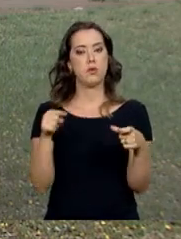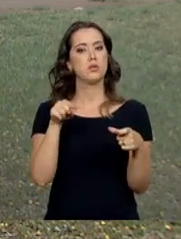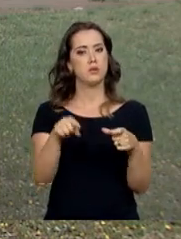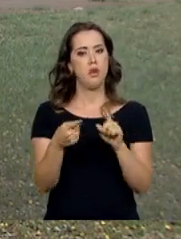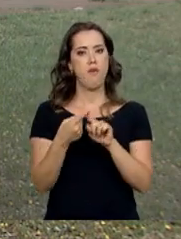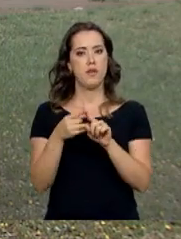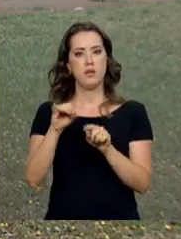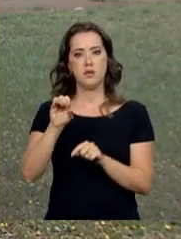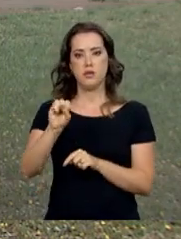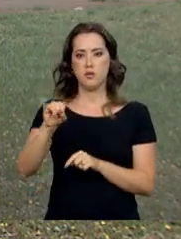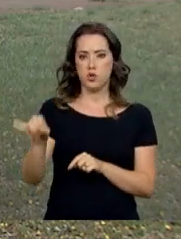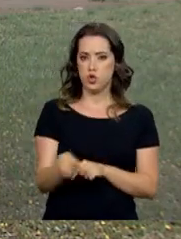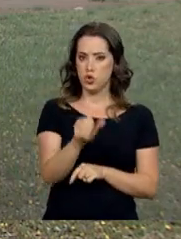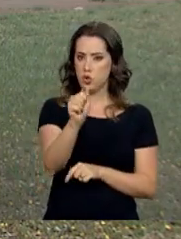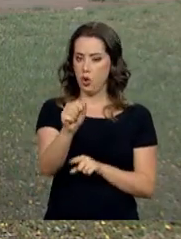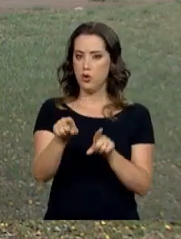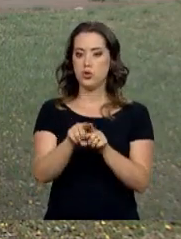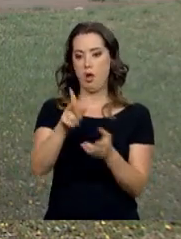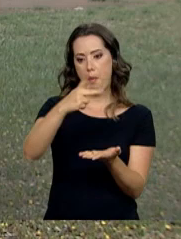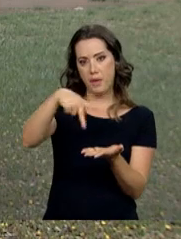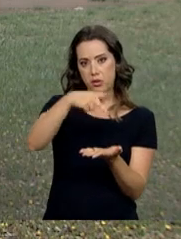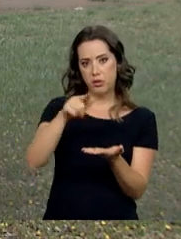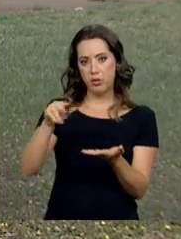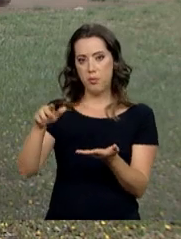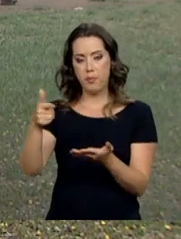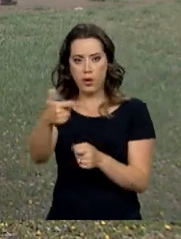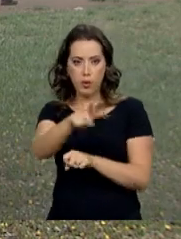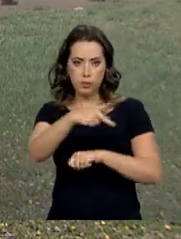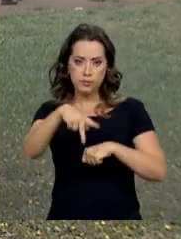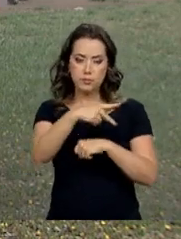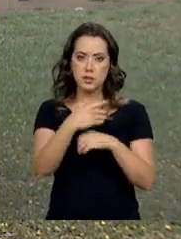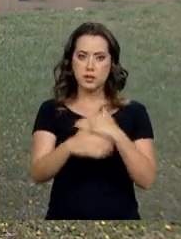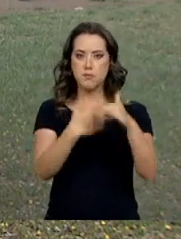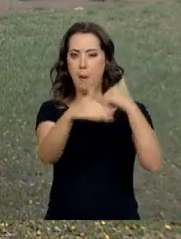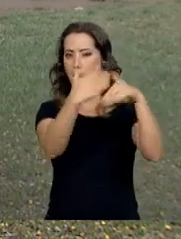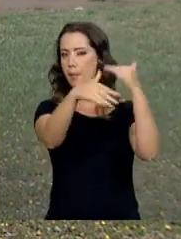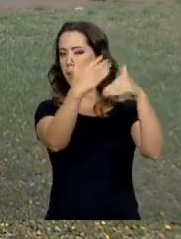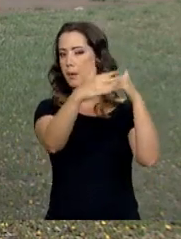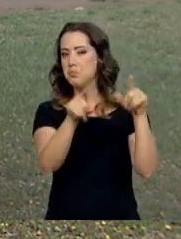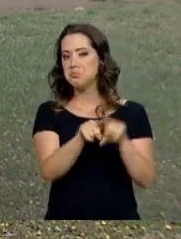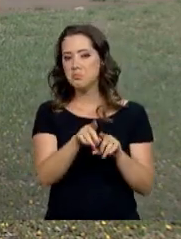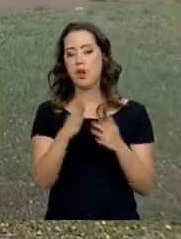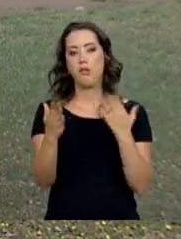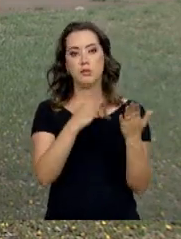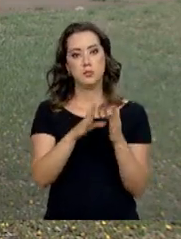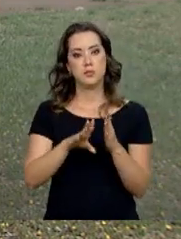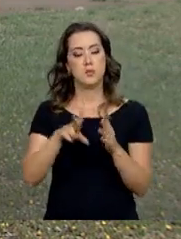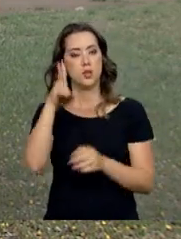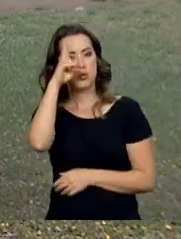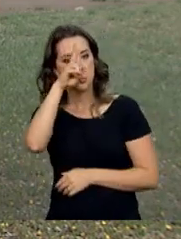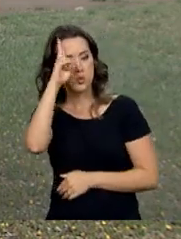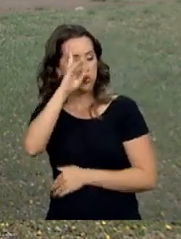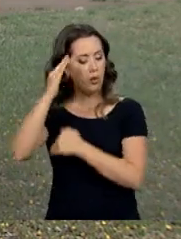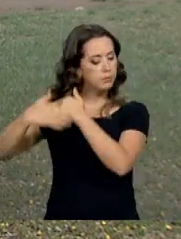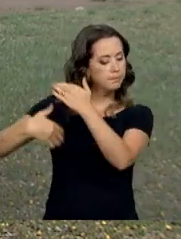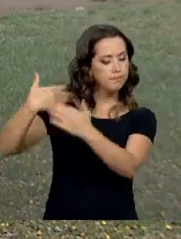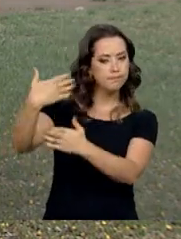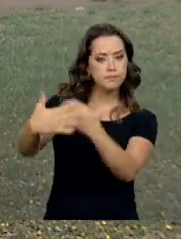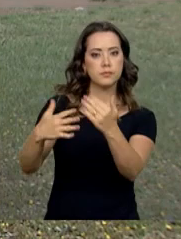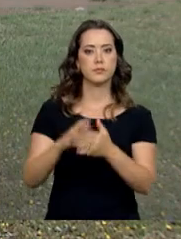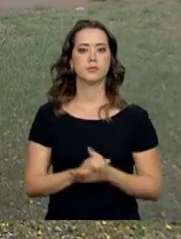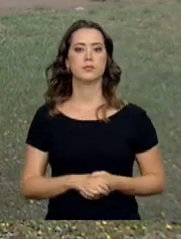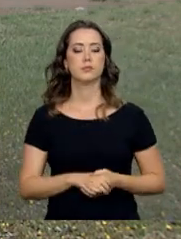de soja de petróleo para outros países foram as maiores de toda a série histórica da balança comercial